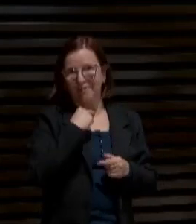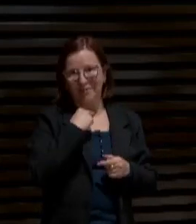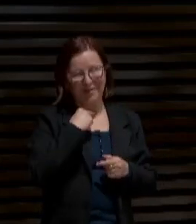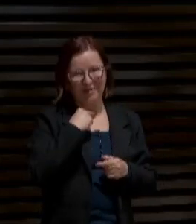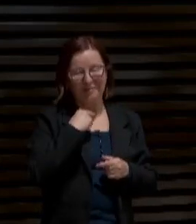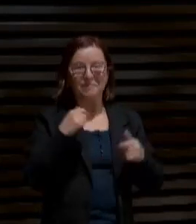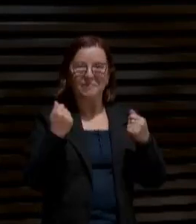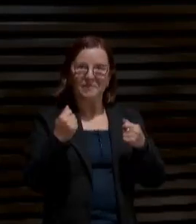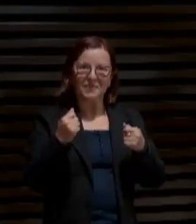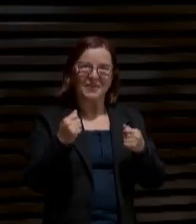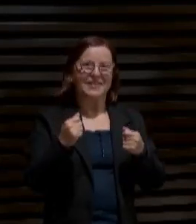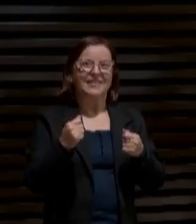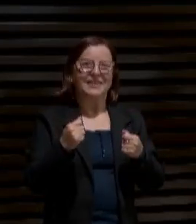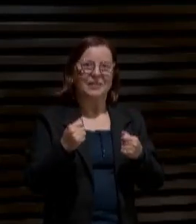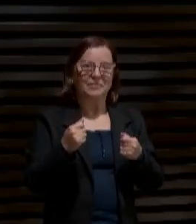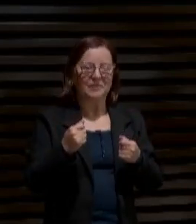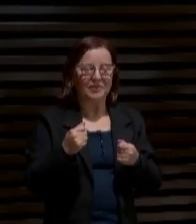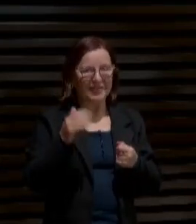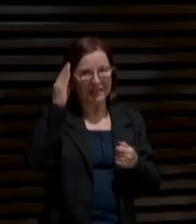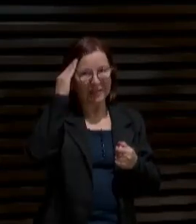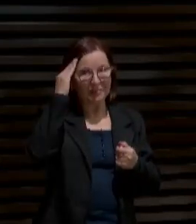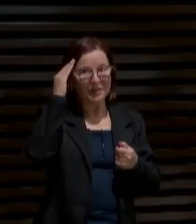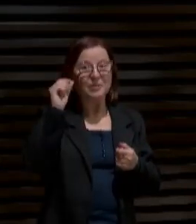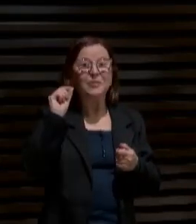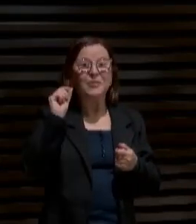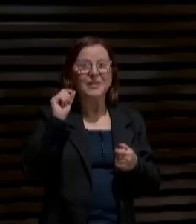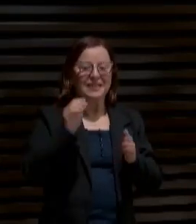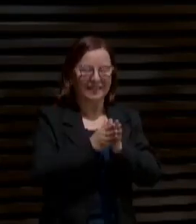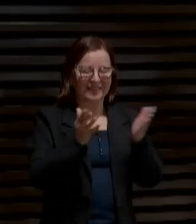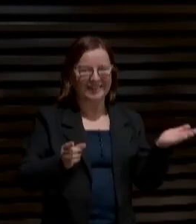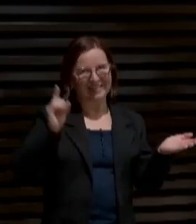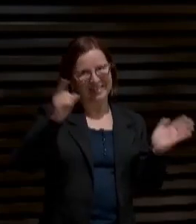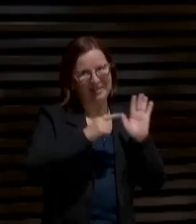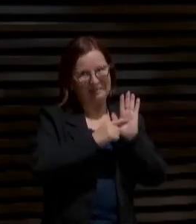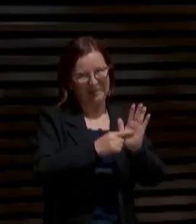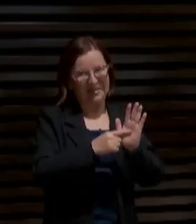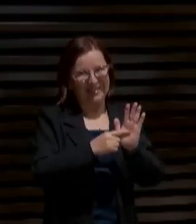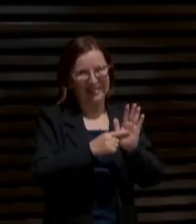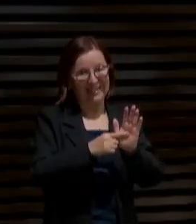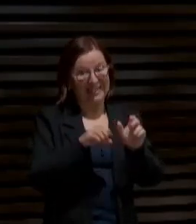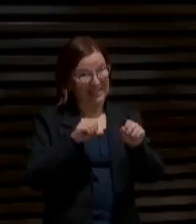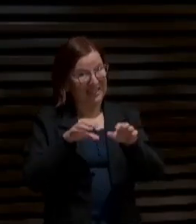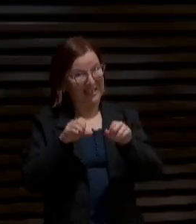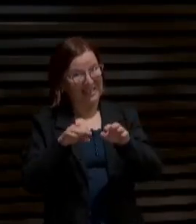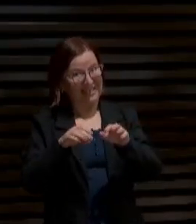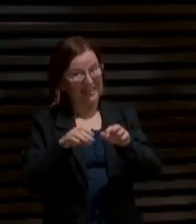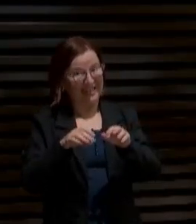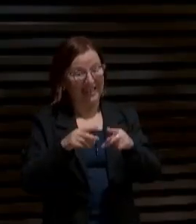ir para a palavra EA palavra vai nos ensinar aquilo que precisamos para andar diante do